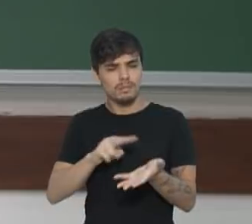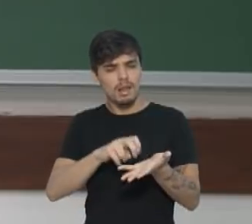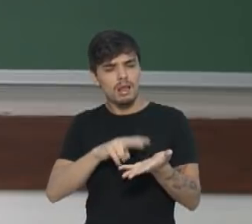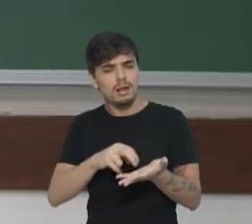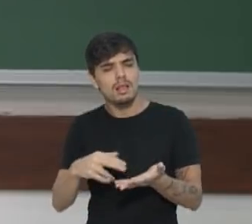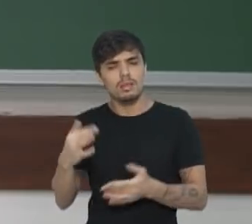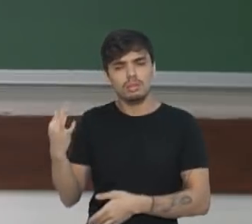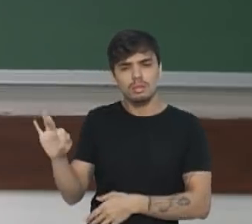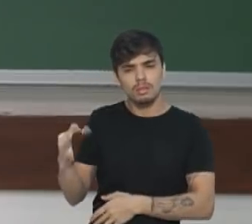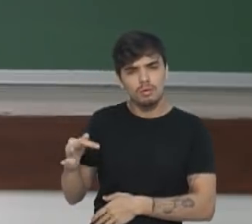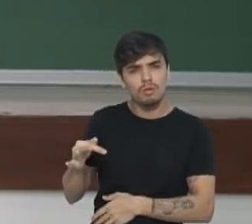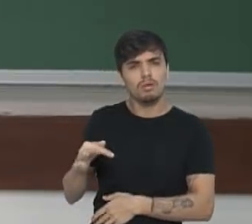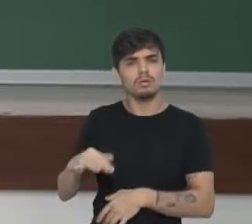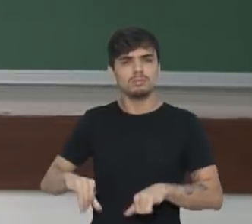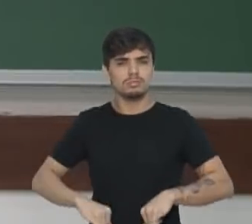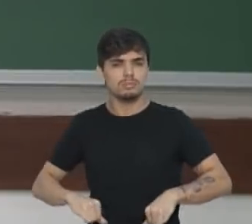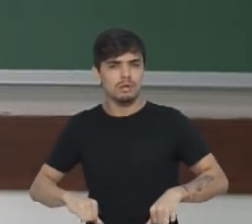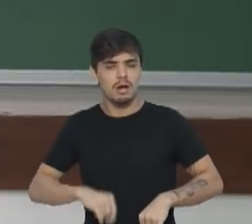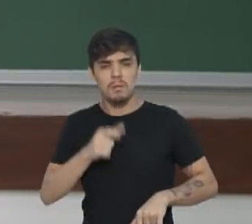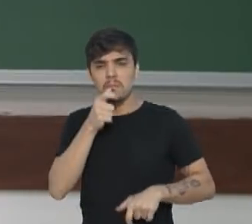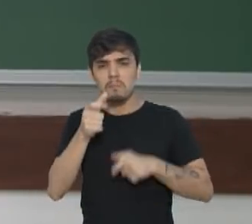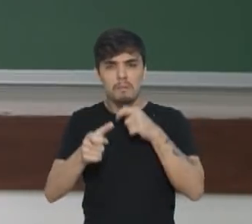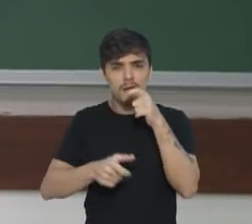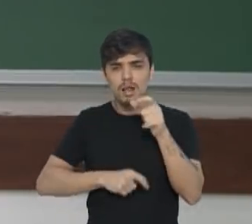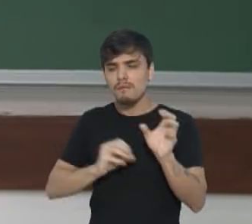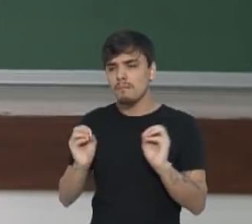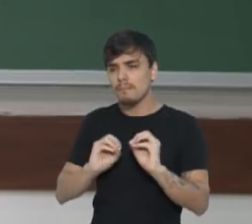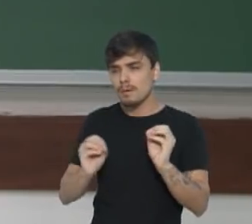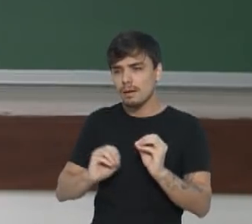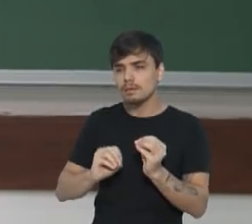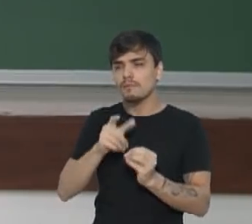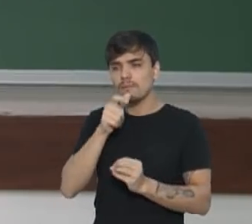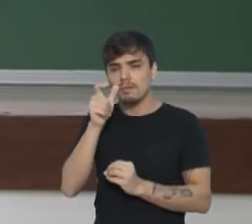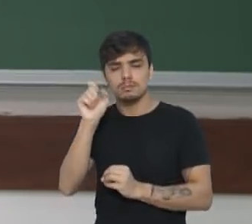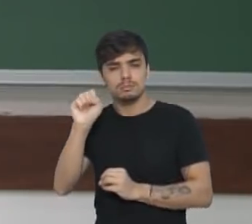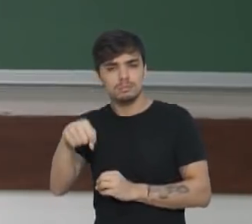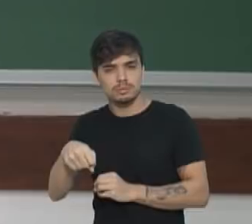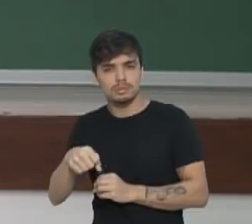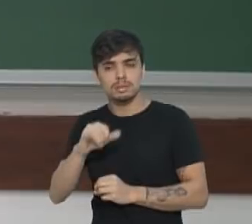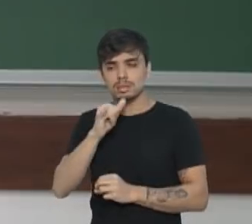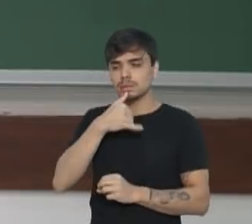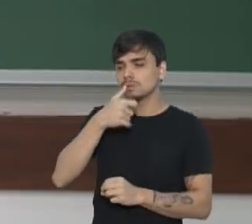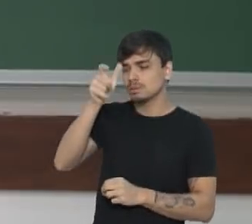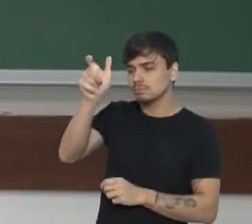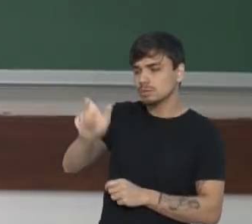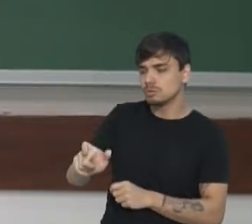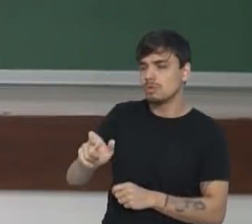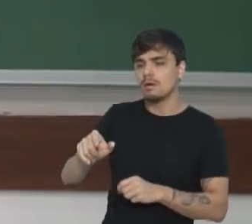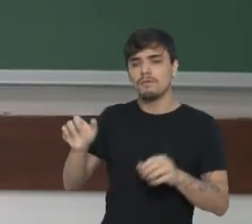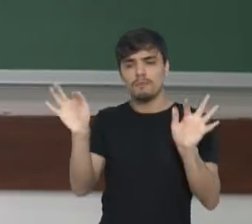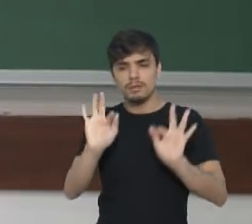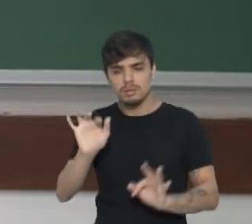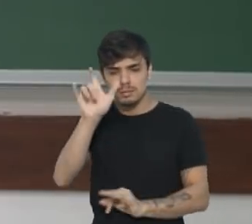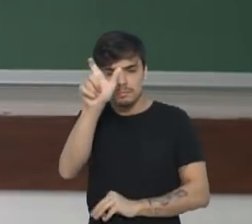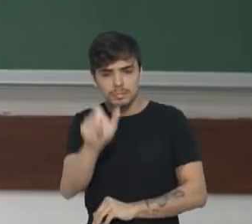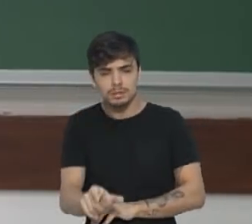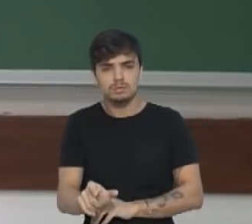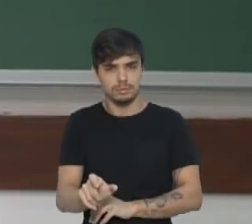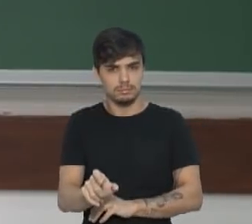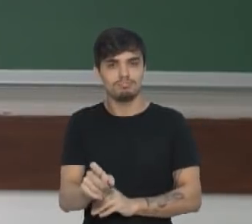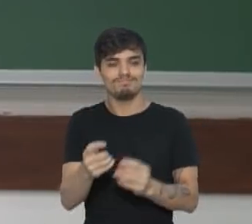A palavra dita, a palavra não dita, o momento que você alegrou alguém, o momento que você entristeceu alguém, tudo isso há de retornar na